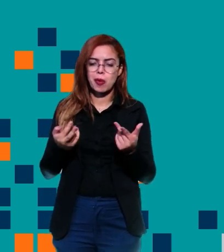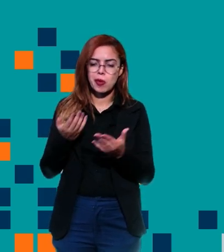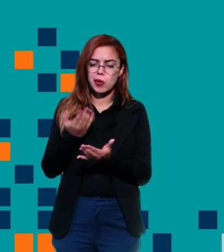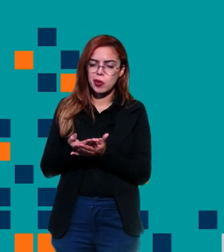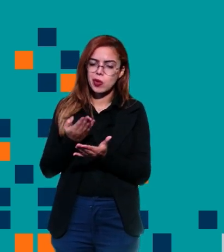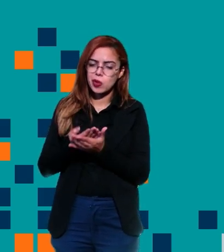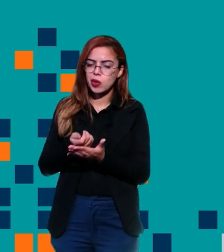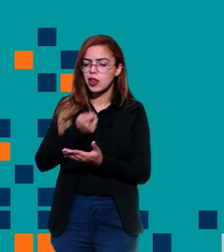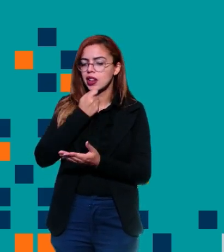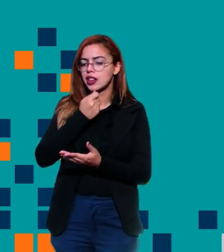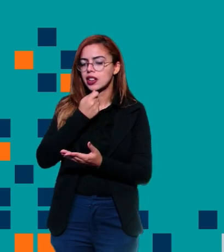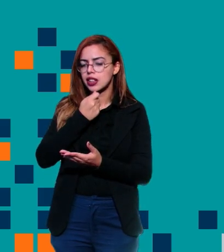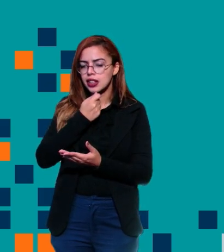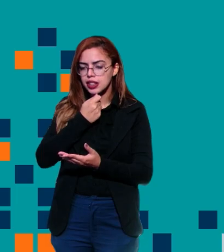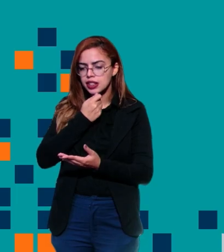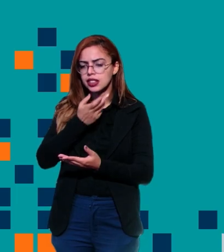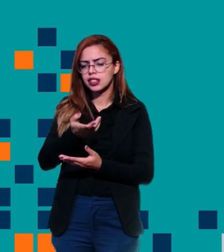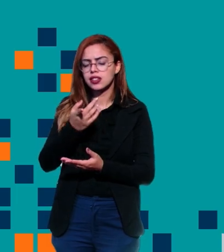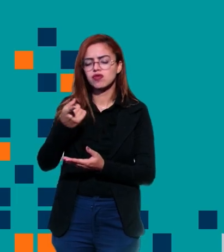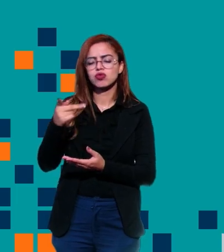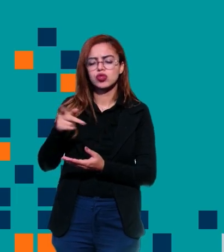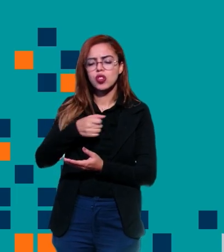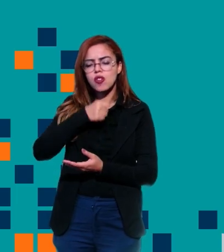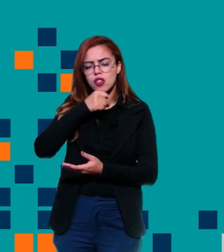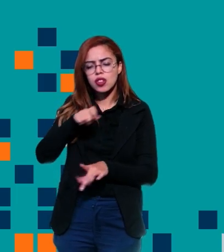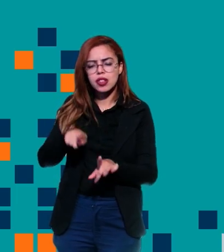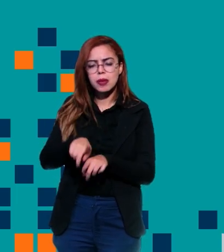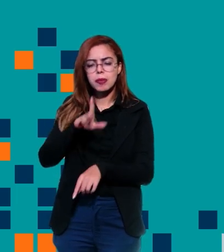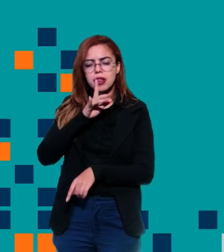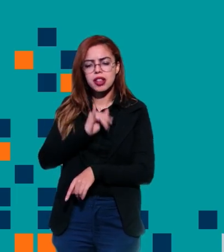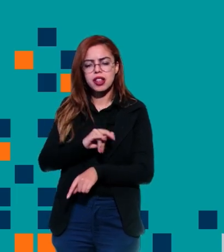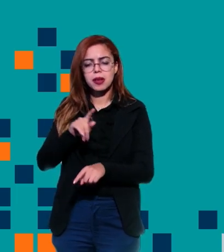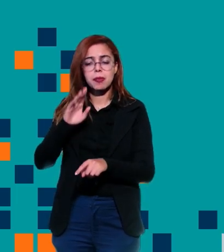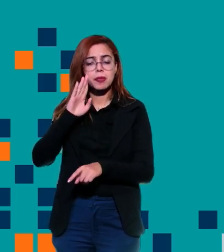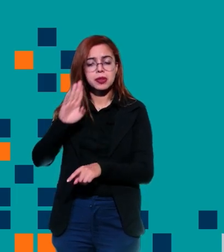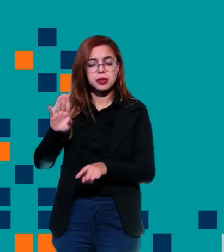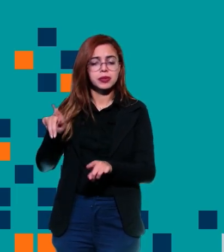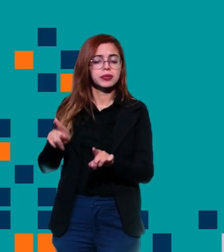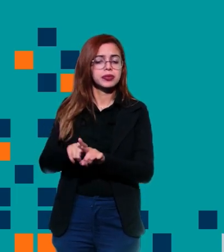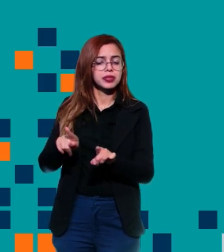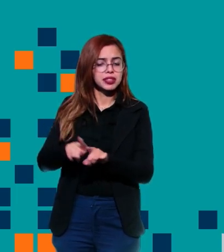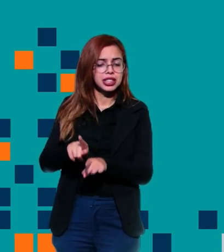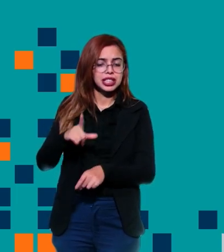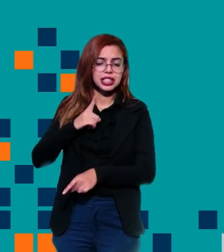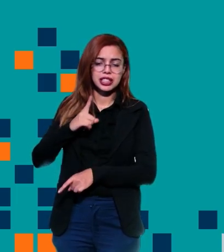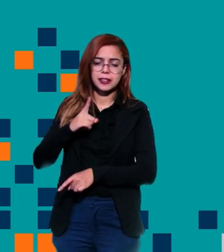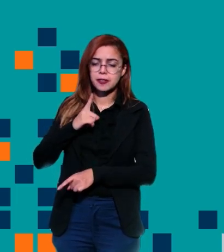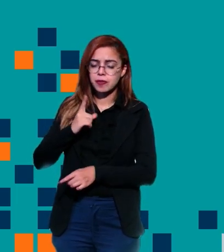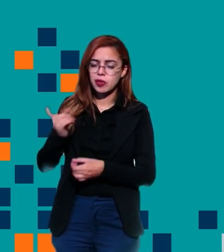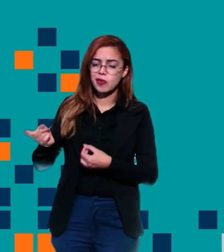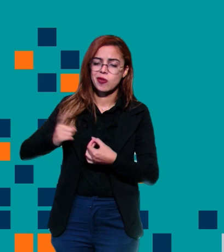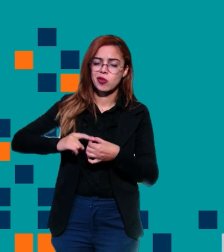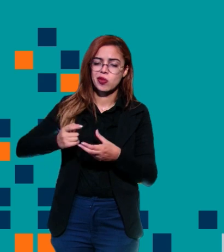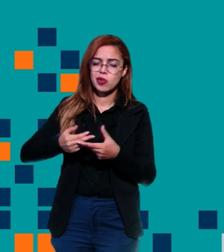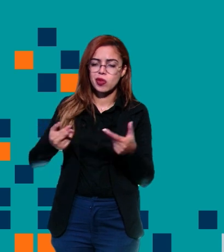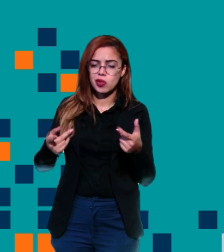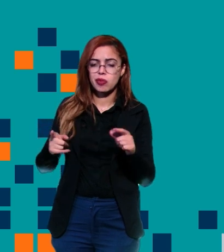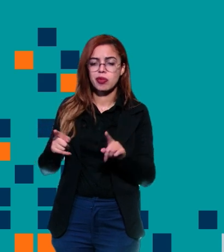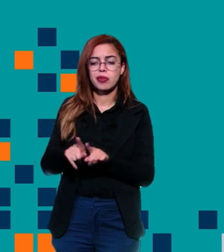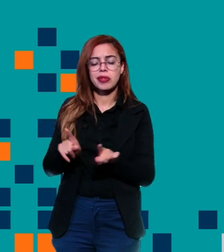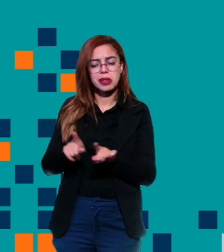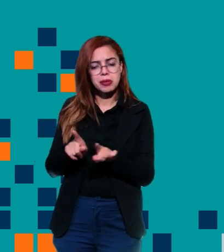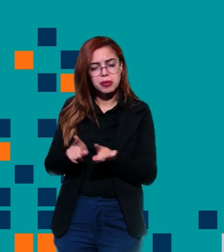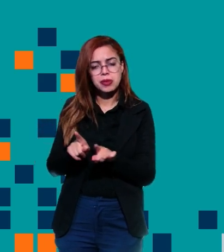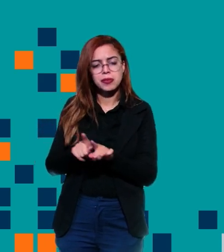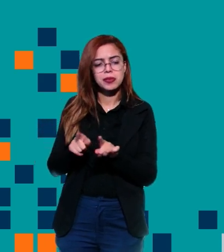Acho que não tenho dúvida da obra do seu avô e do seu pai, também, principalmente. Tem muita coisa para a gente resgatar. Que acho que não dá para a